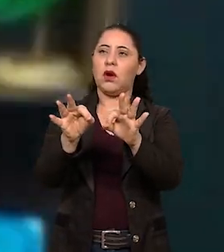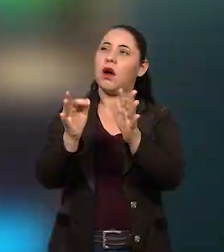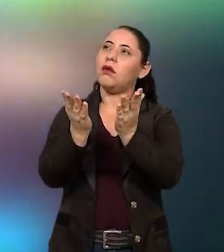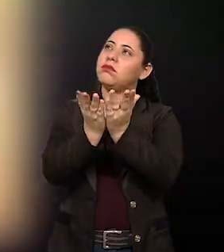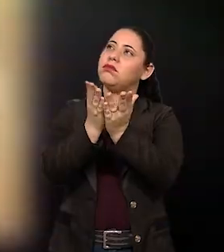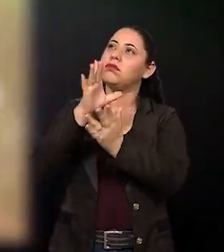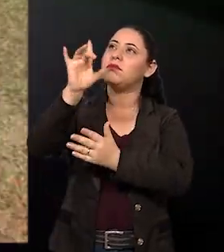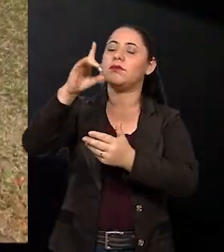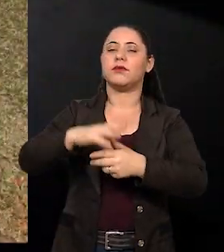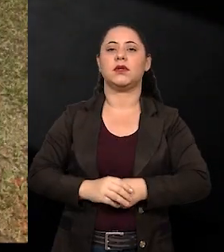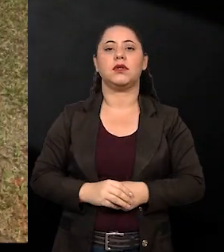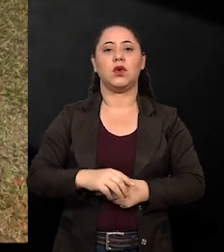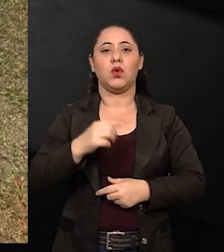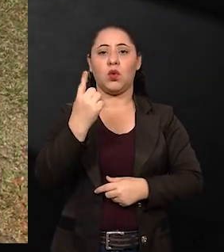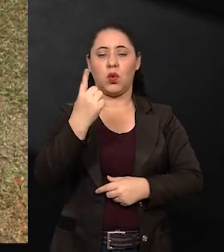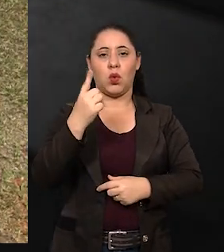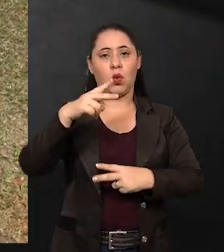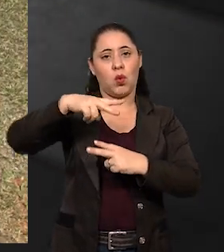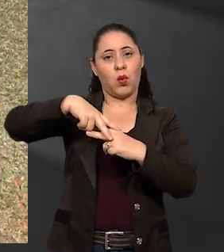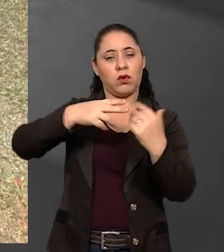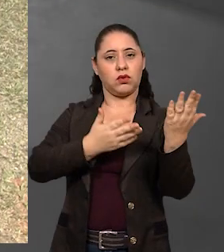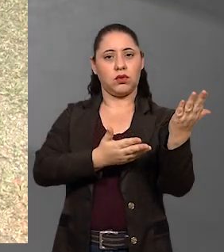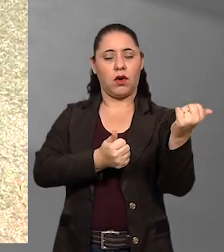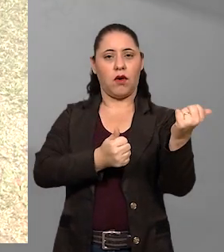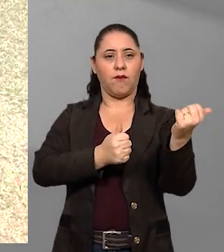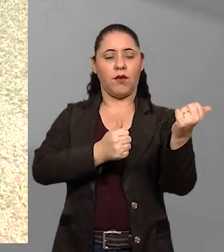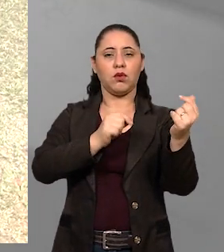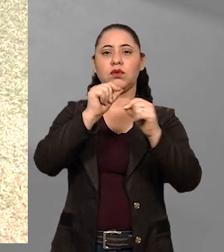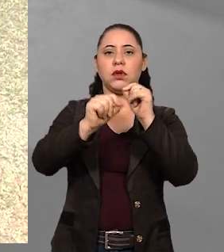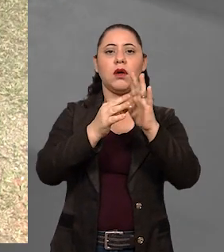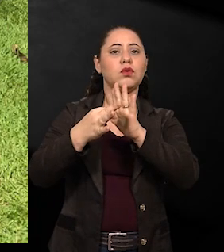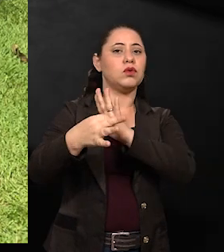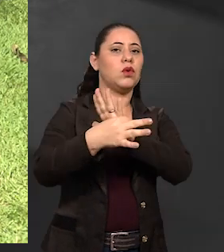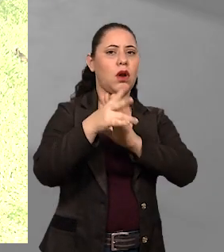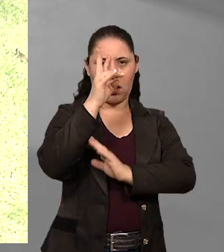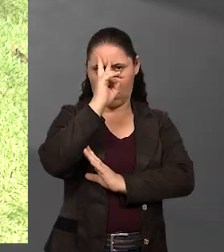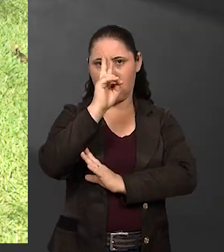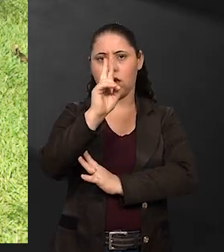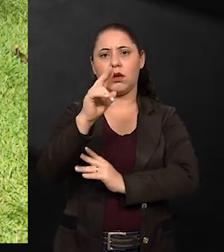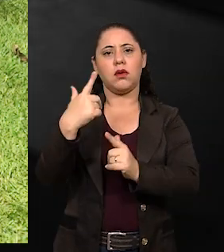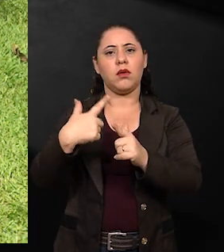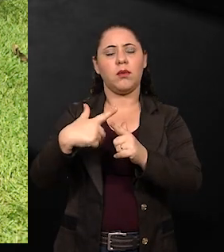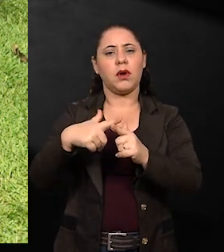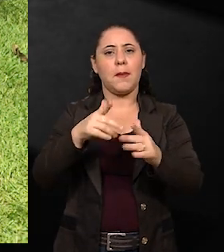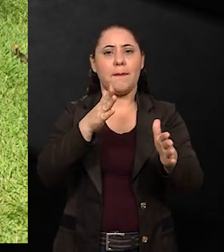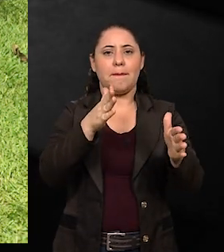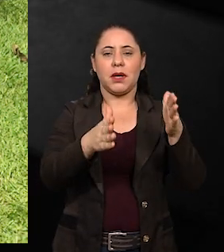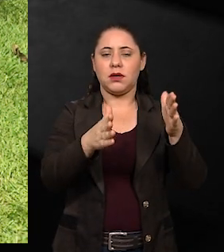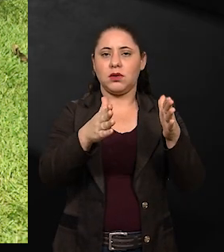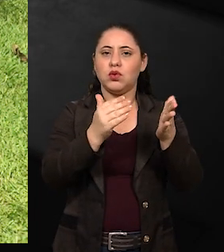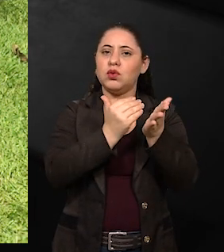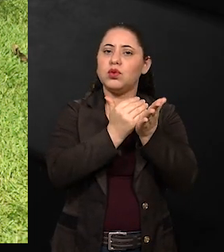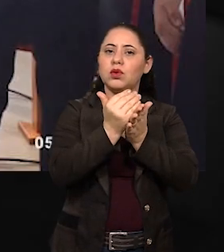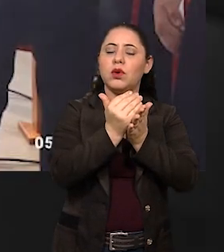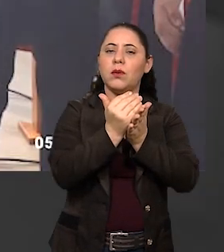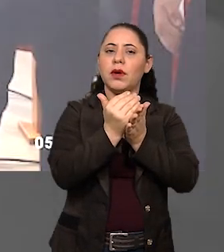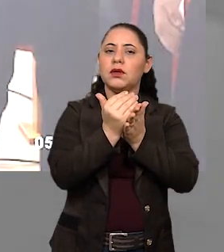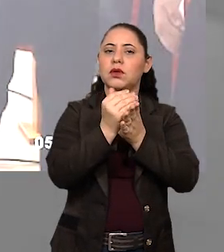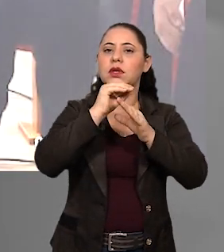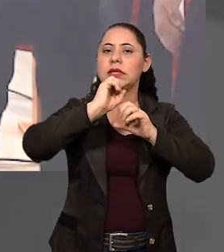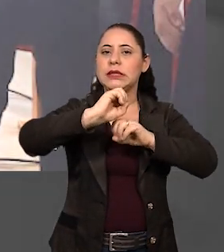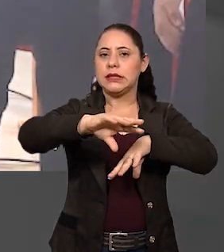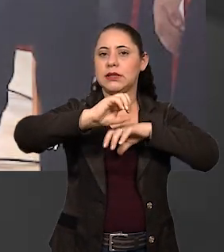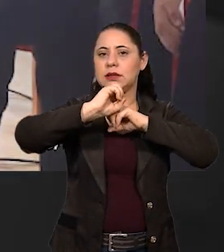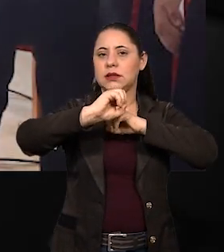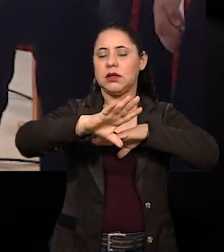em Deus. E se um Demolei é descrito como um futuro formador de opinião, líder, é porque no período de ingresso ele é